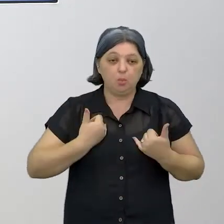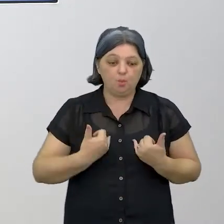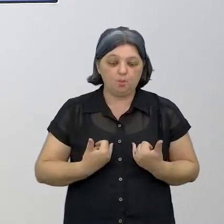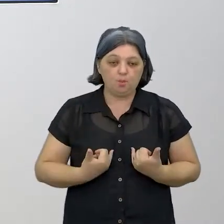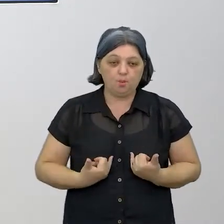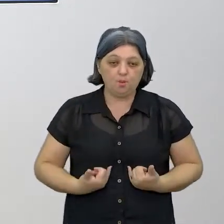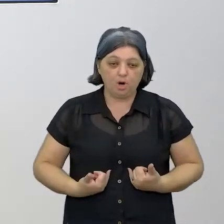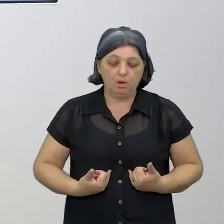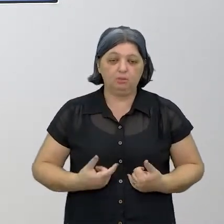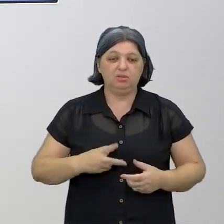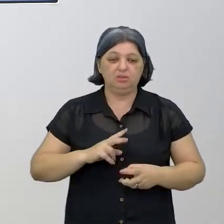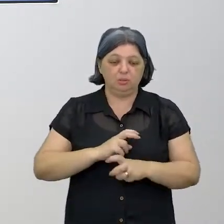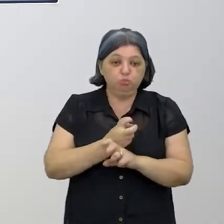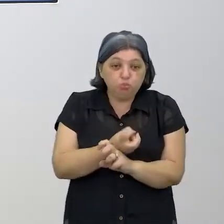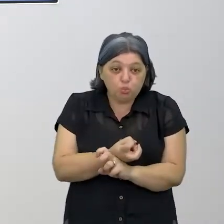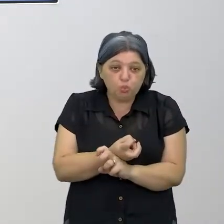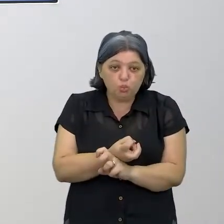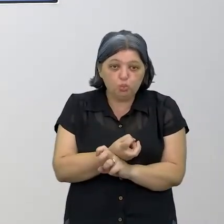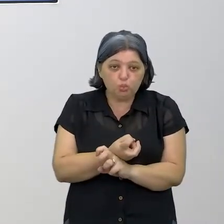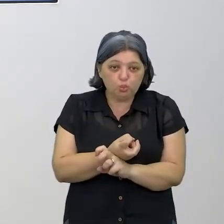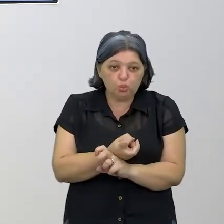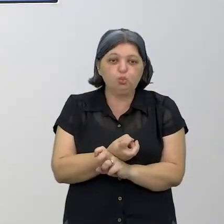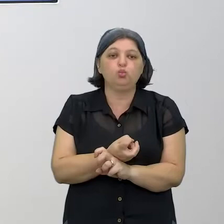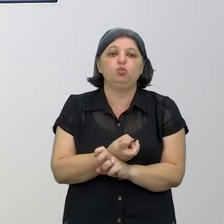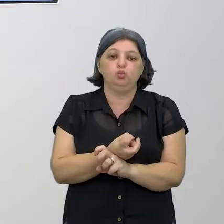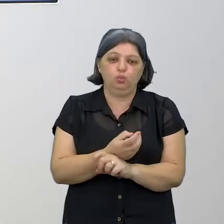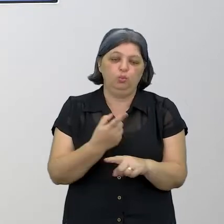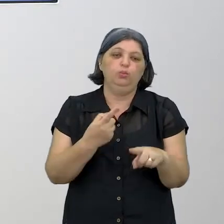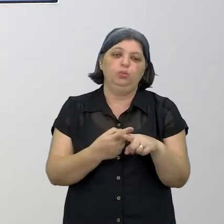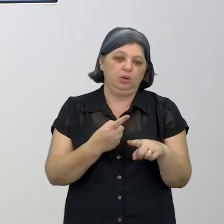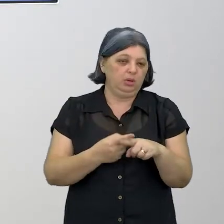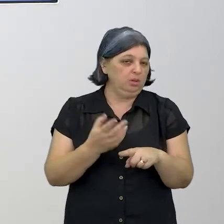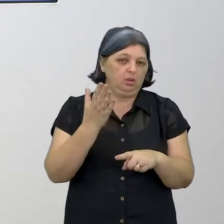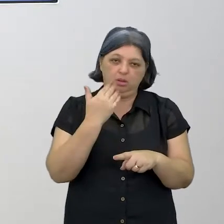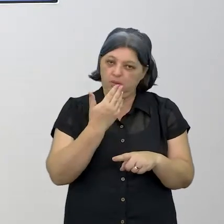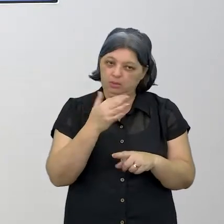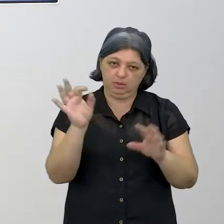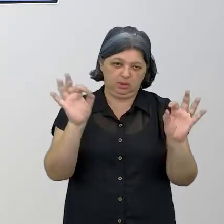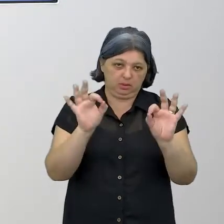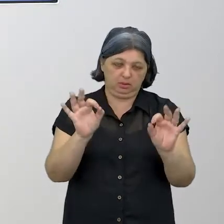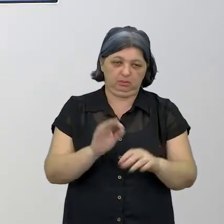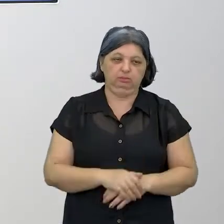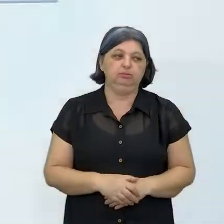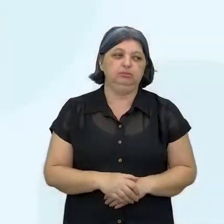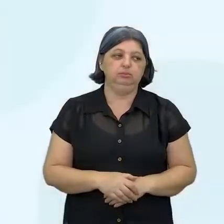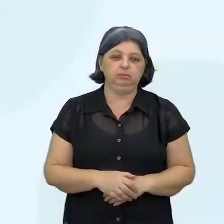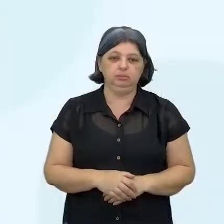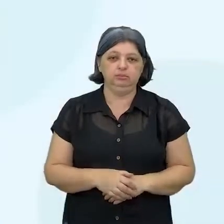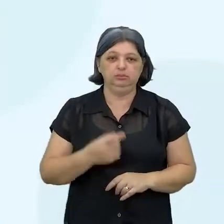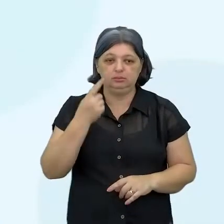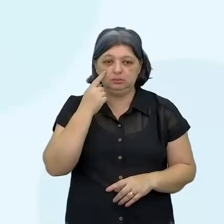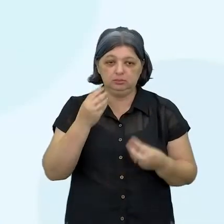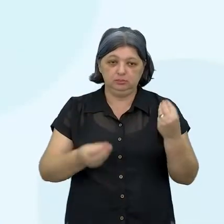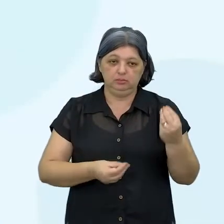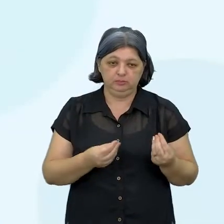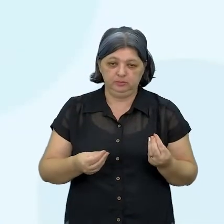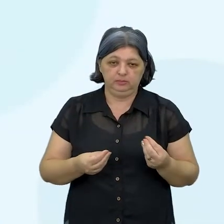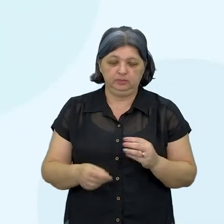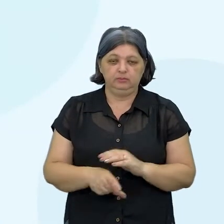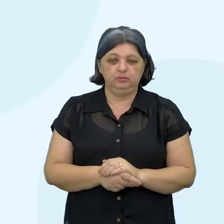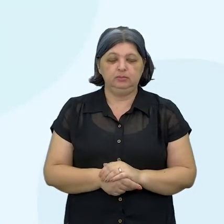os ossos dela, né? Por causa que ela tinha restrições alimentares e tal. E ela é uma condição mental com uma das maiores taxas